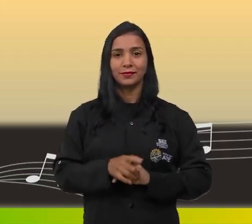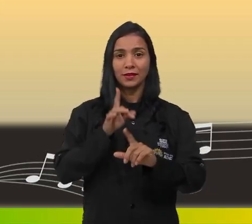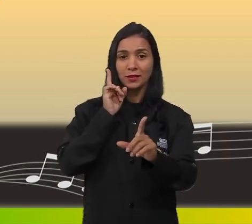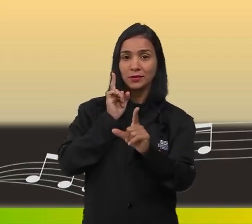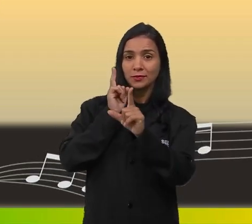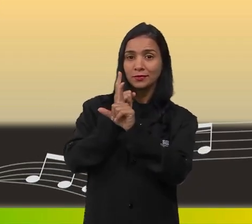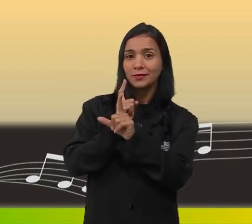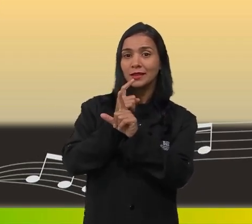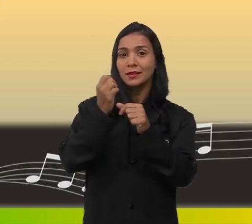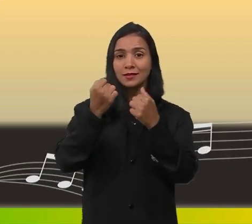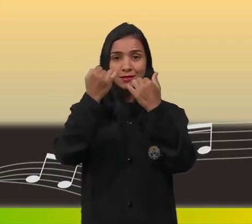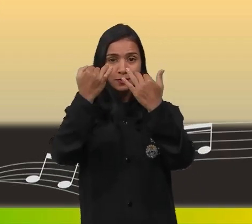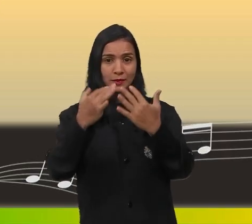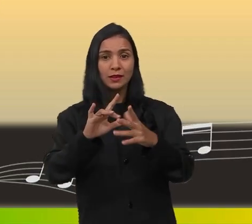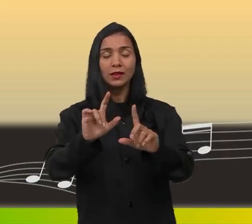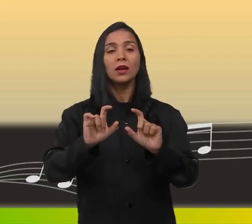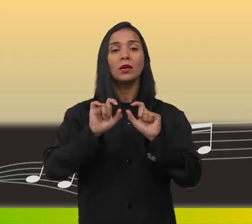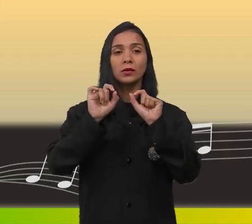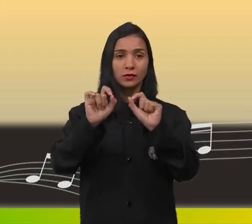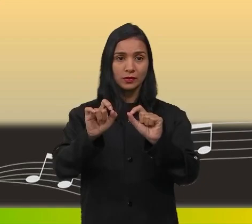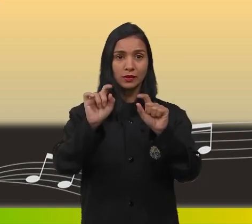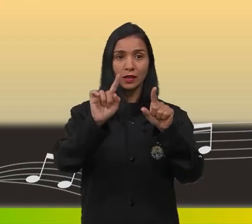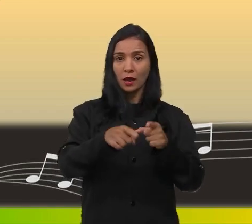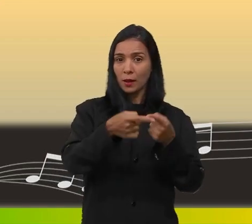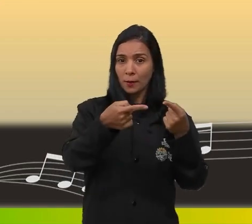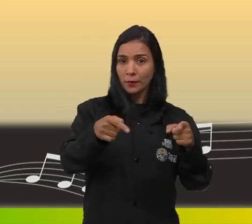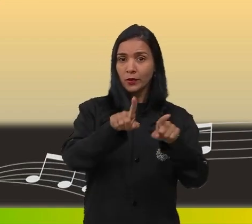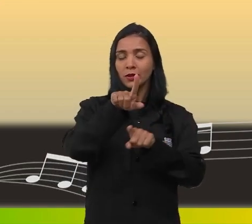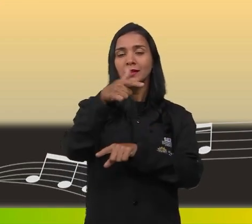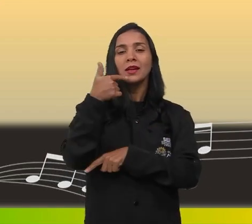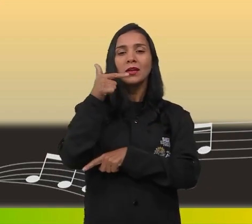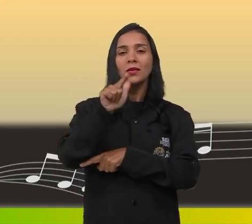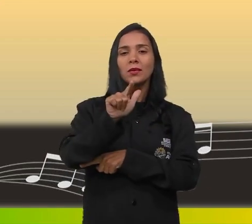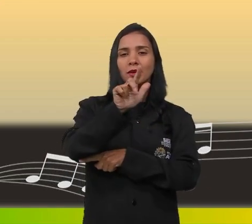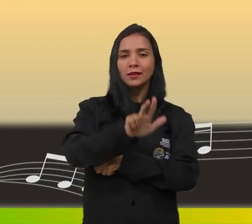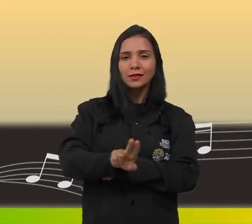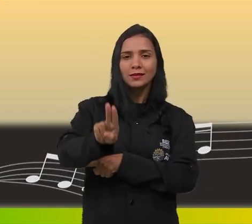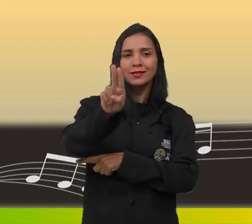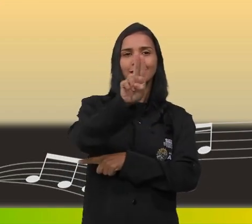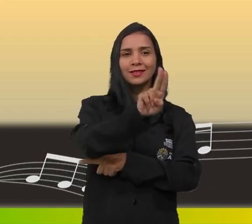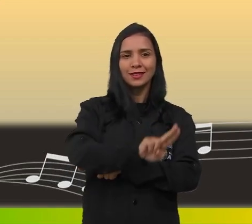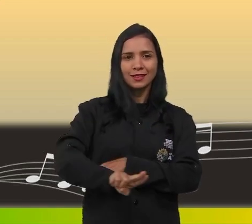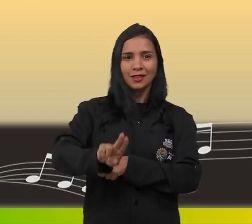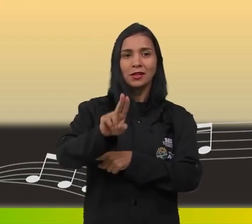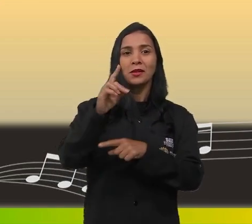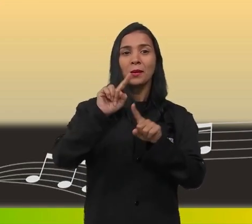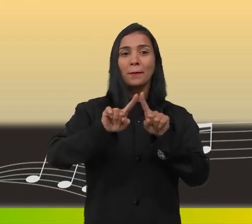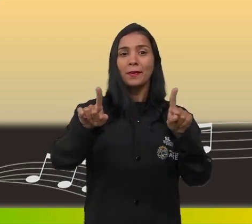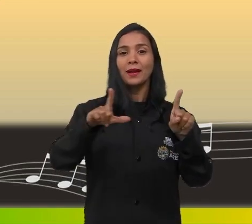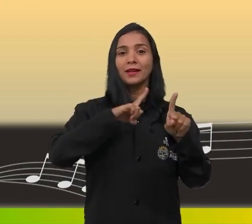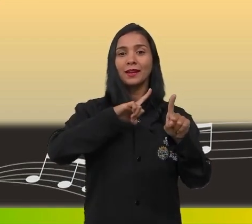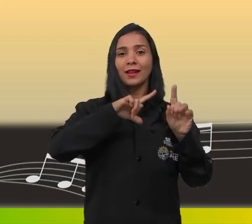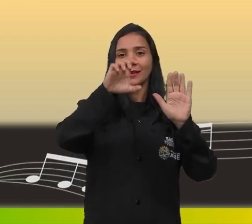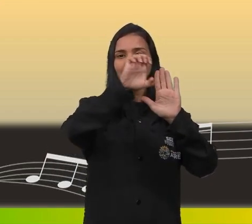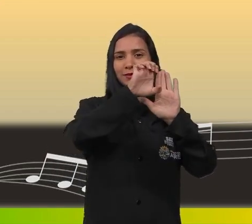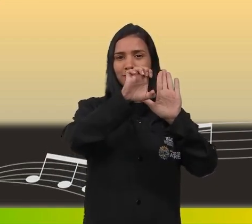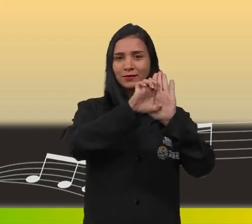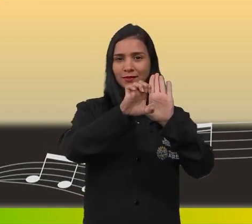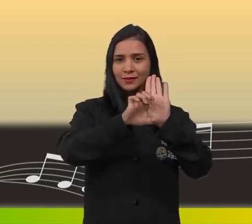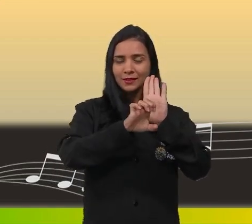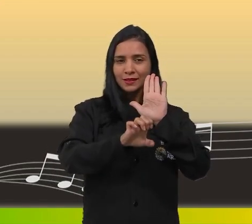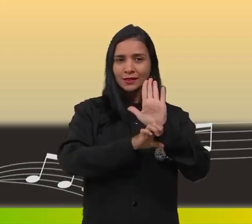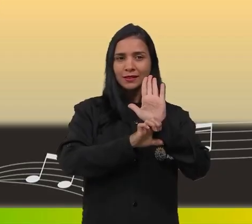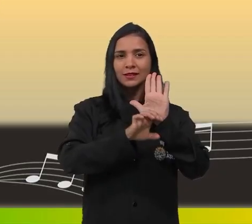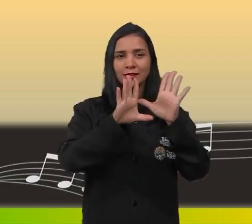música é uma linguagem universal estruturada por elementos formais interconectados. Então, esses sons,